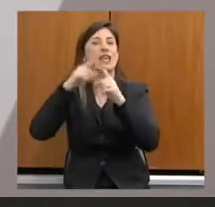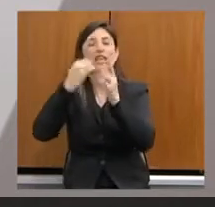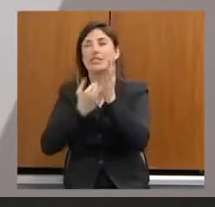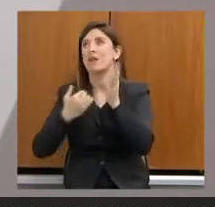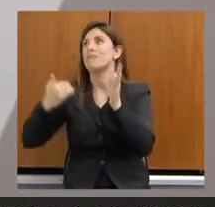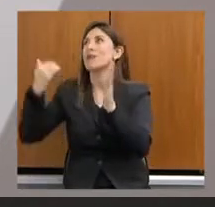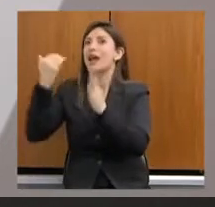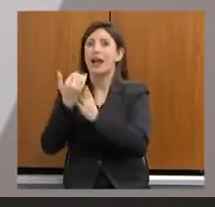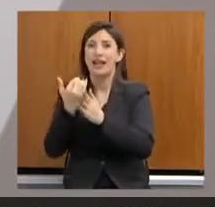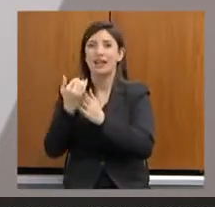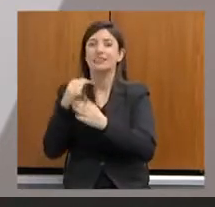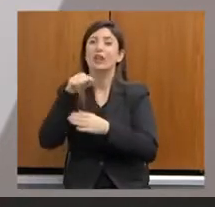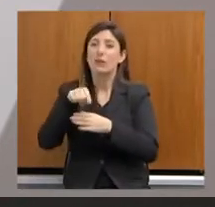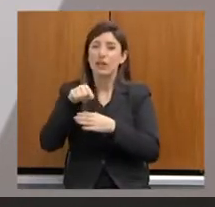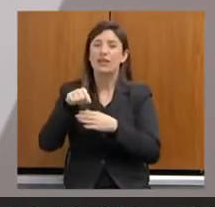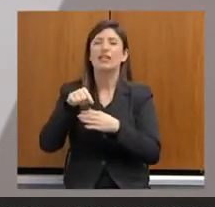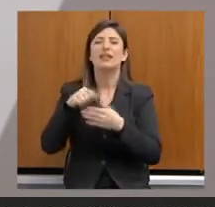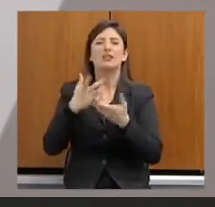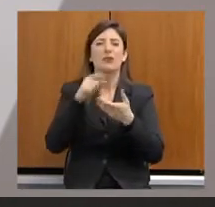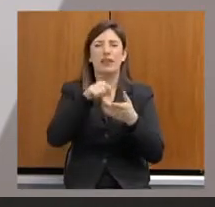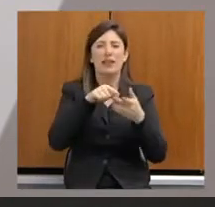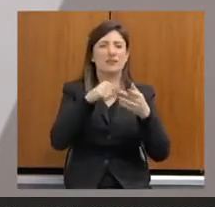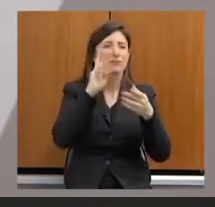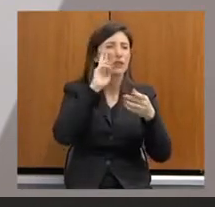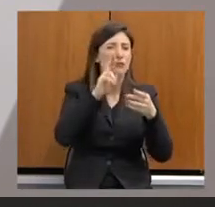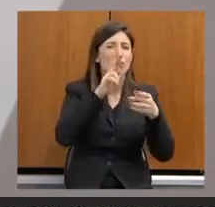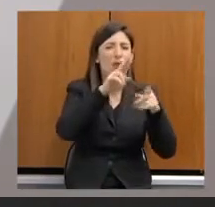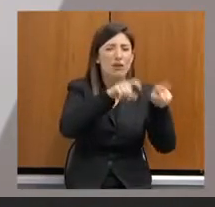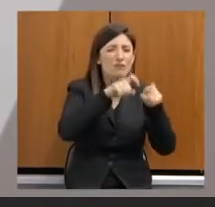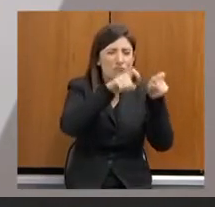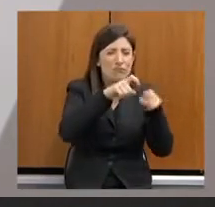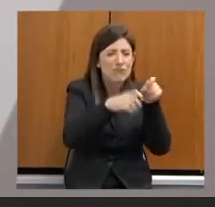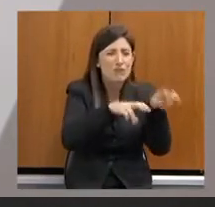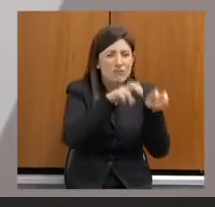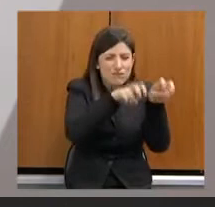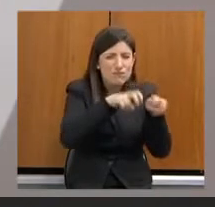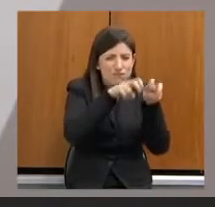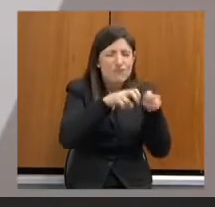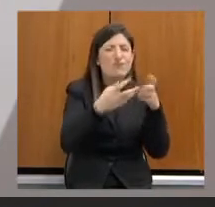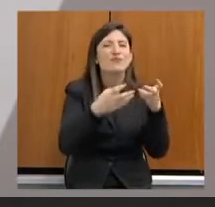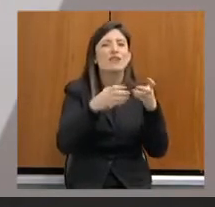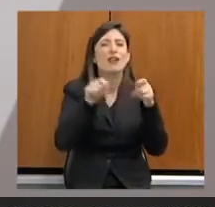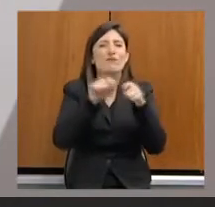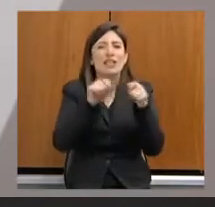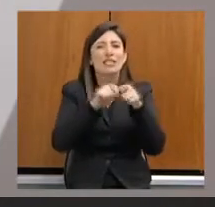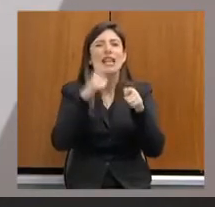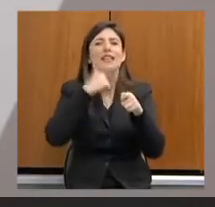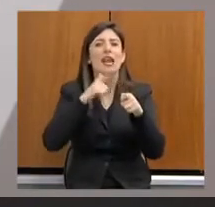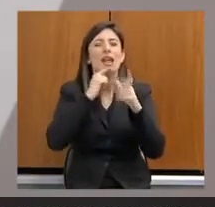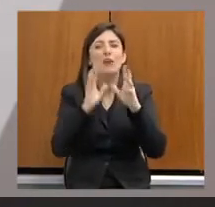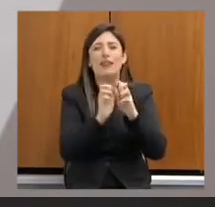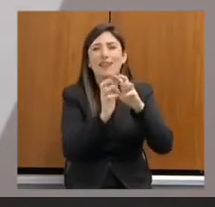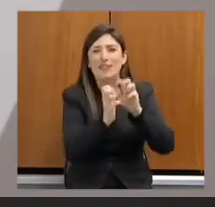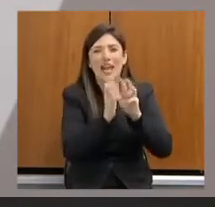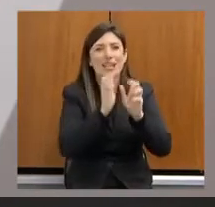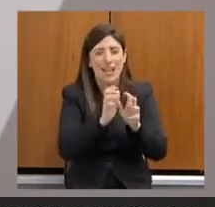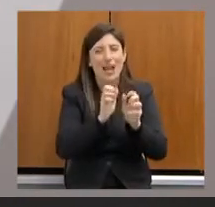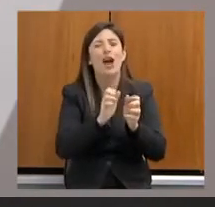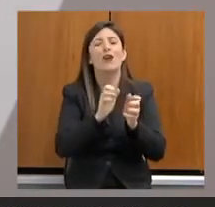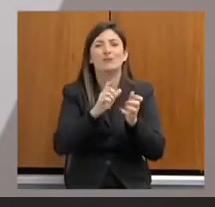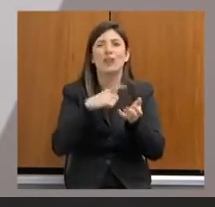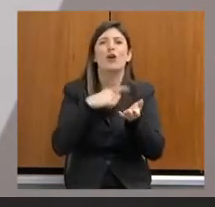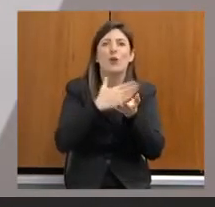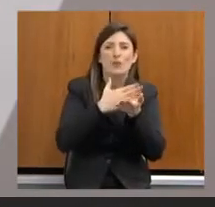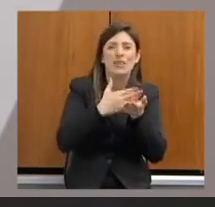transtornos para o pequeno empreendedor para os para os que fazem de forma mais artesanal e eles estão buscando a